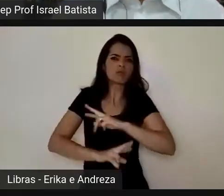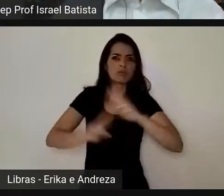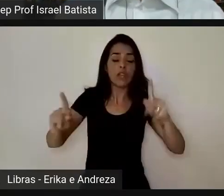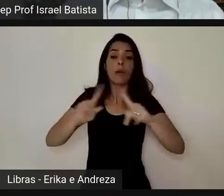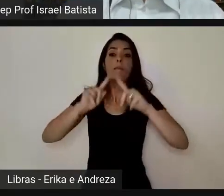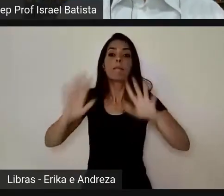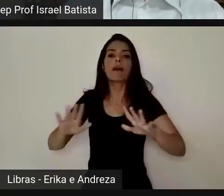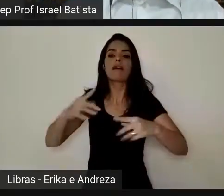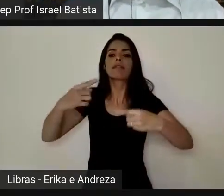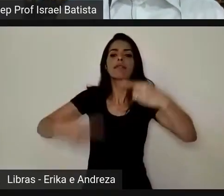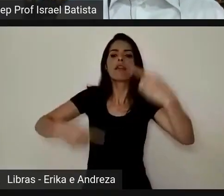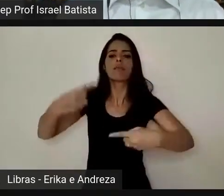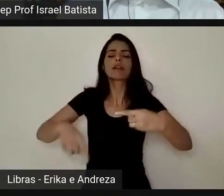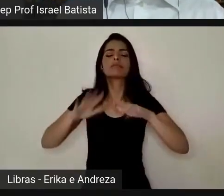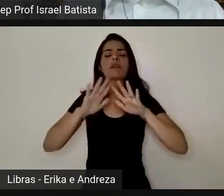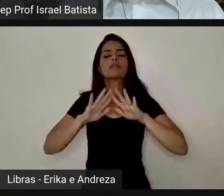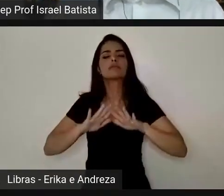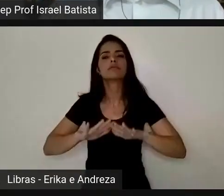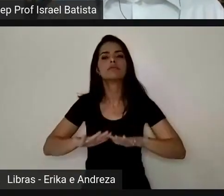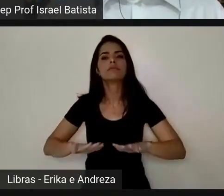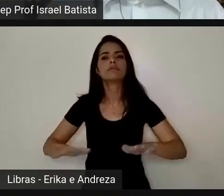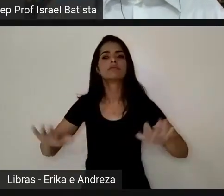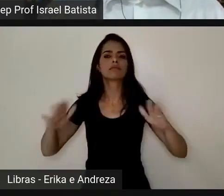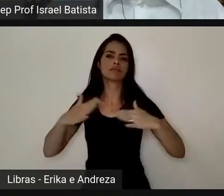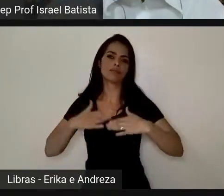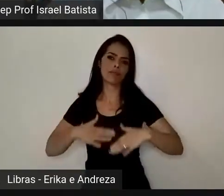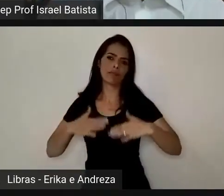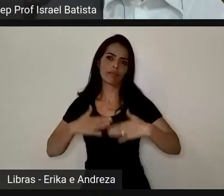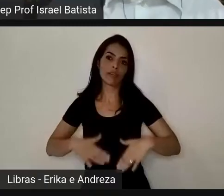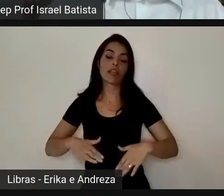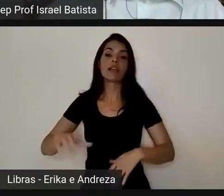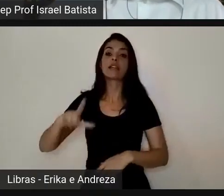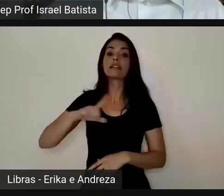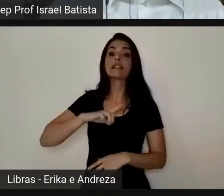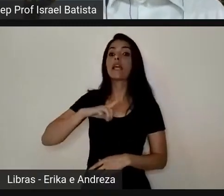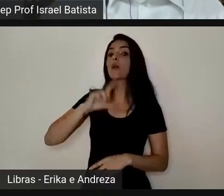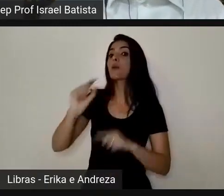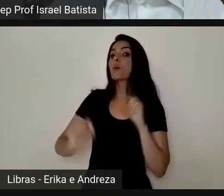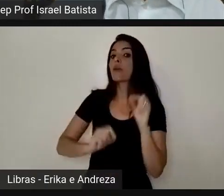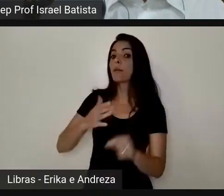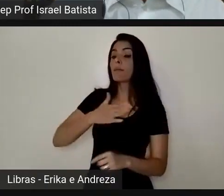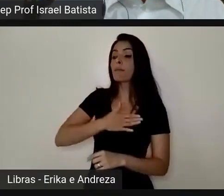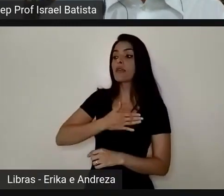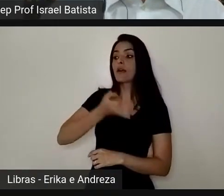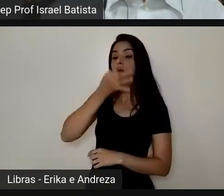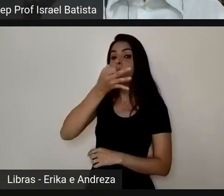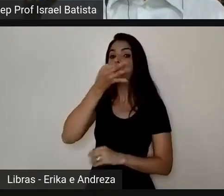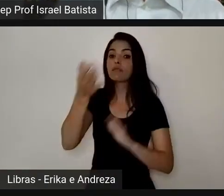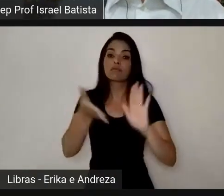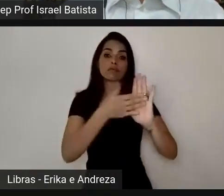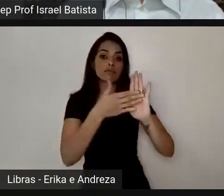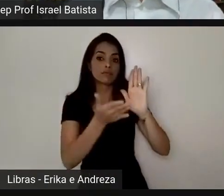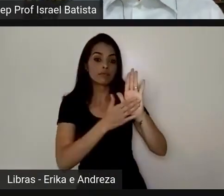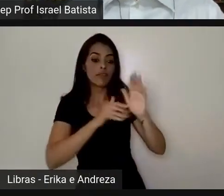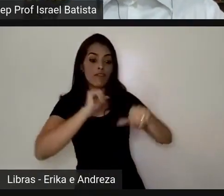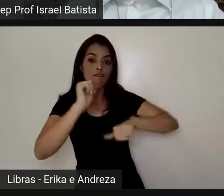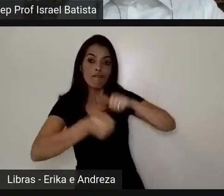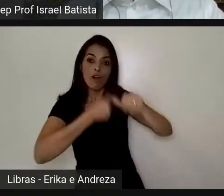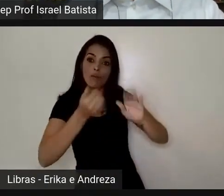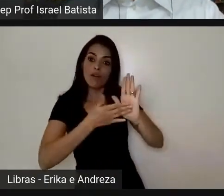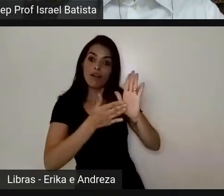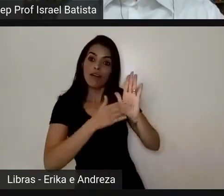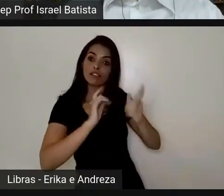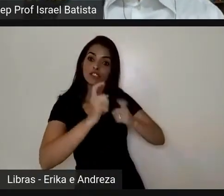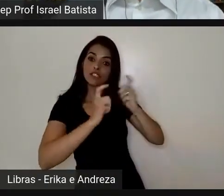mais ponderado. Eu tenho, para mim, que a proposta de reforma administrativa enviada